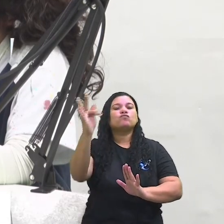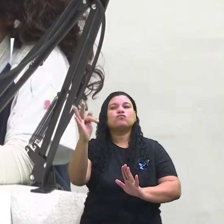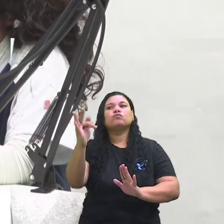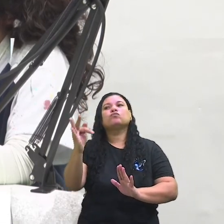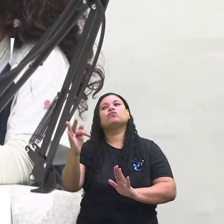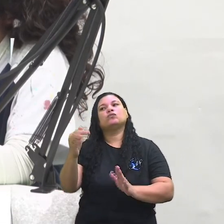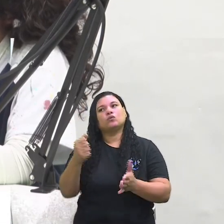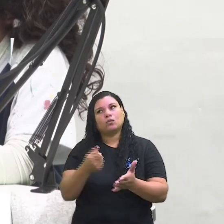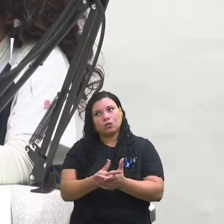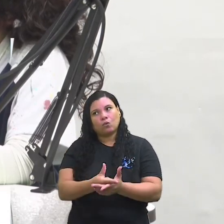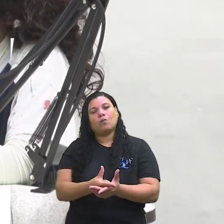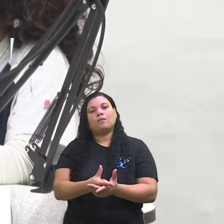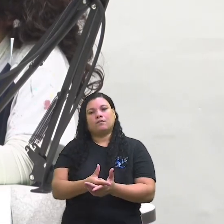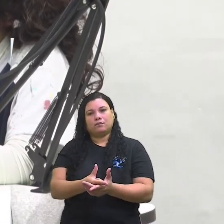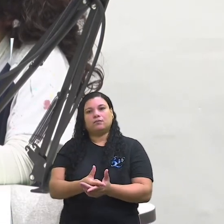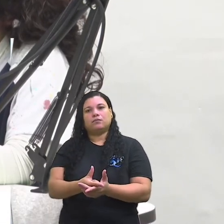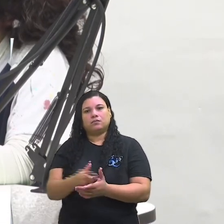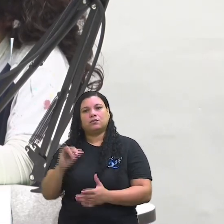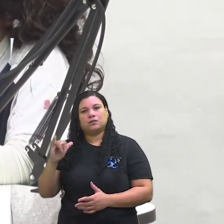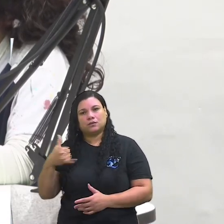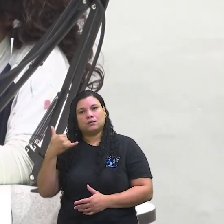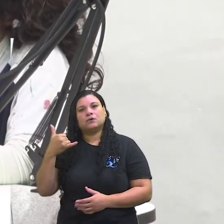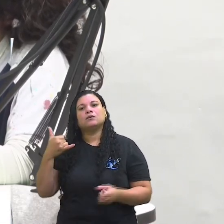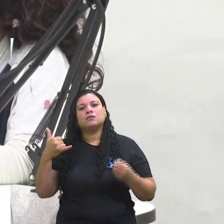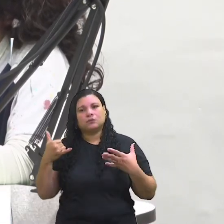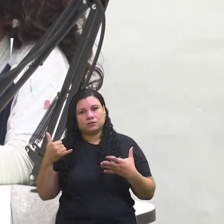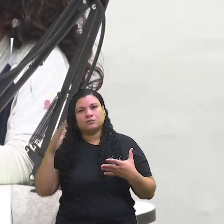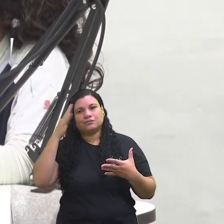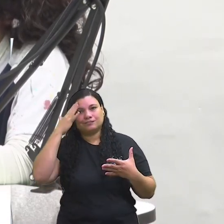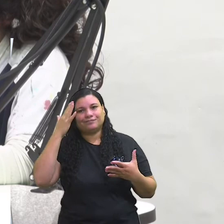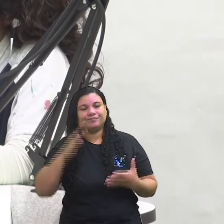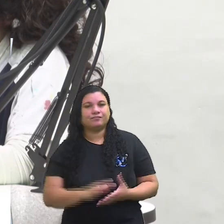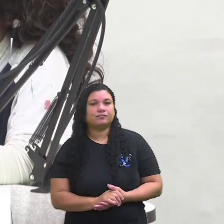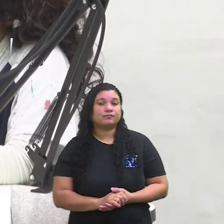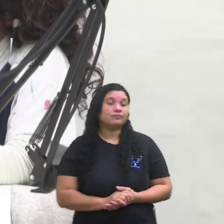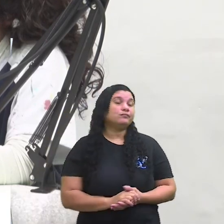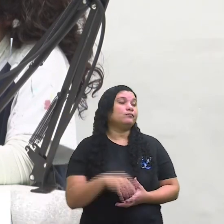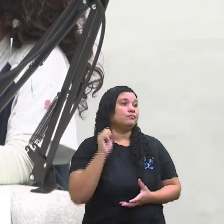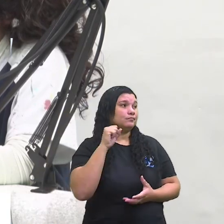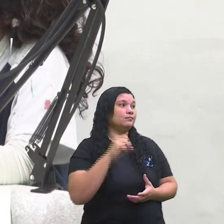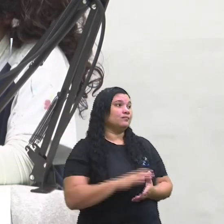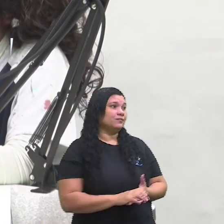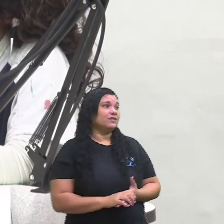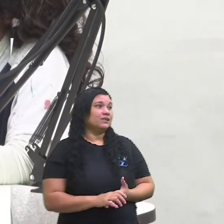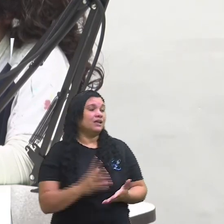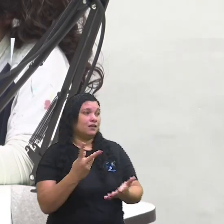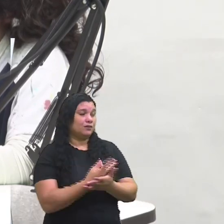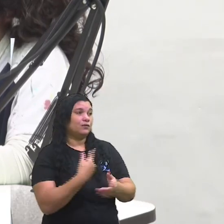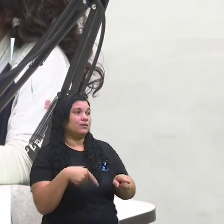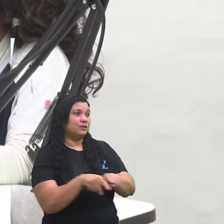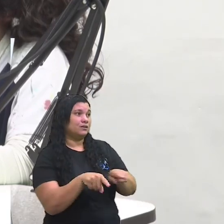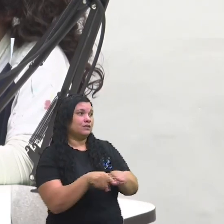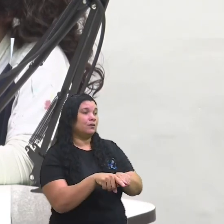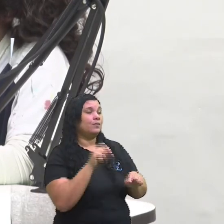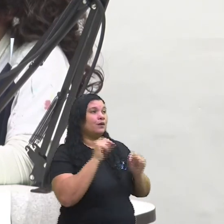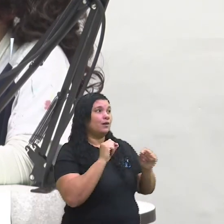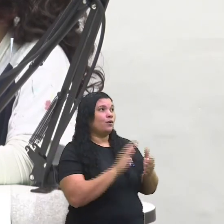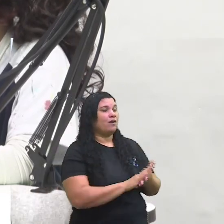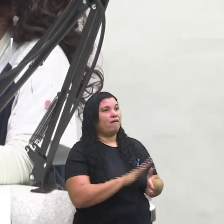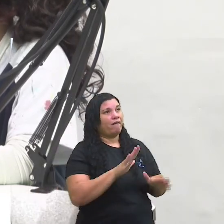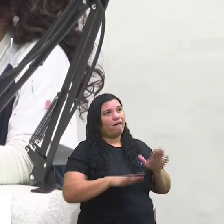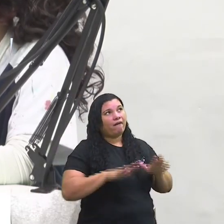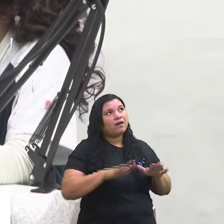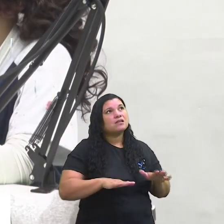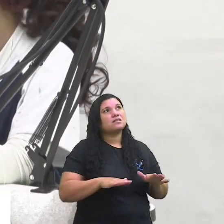o pai, e a mãe discutindo sobre, né, a vida financeira, é muito triste. Isso traz muitas